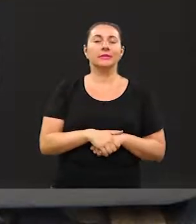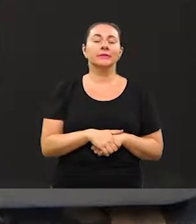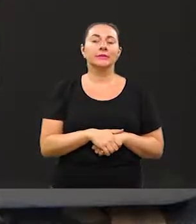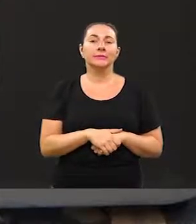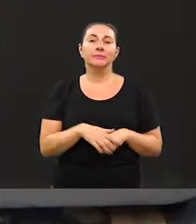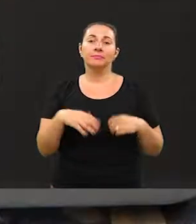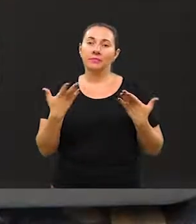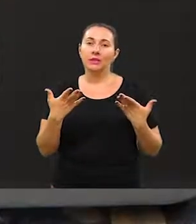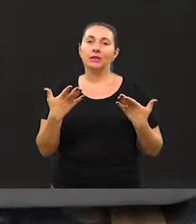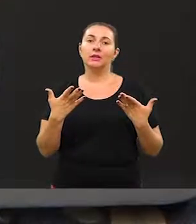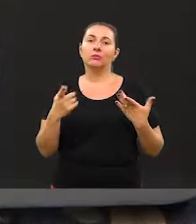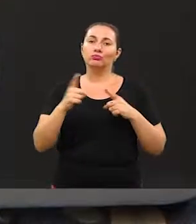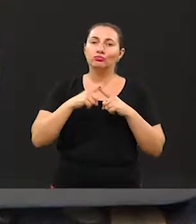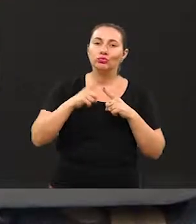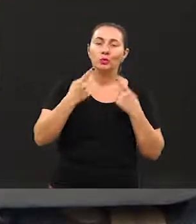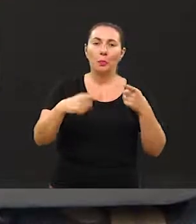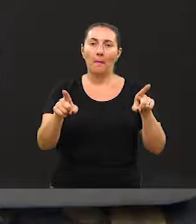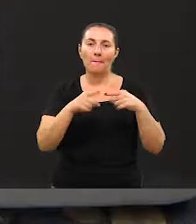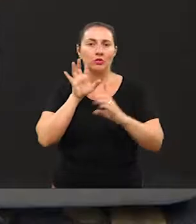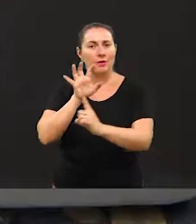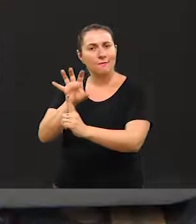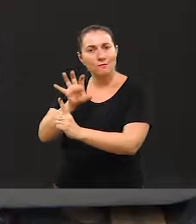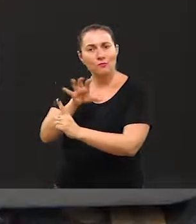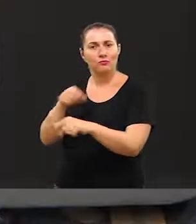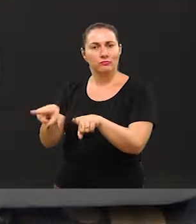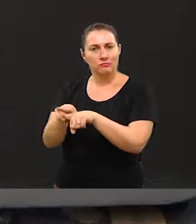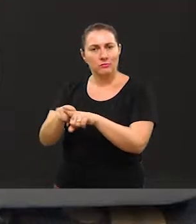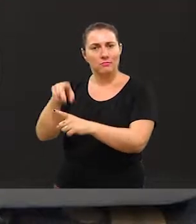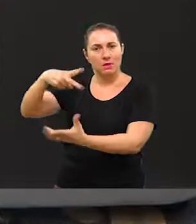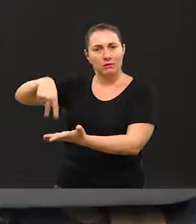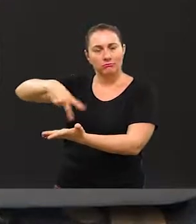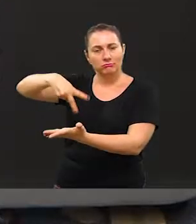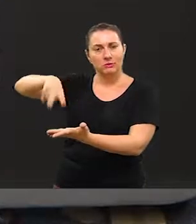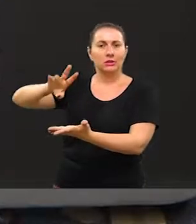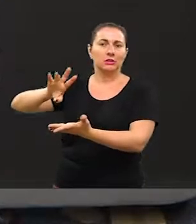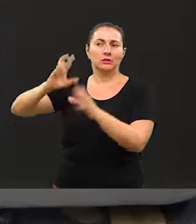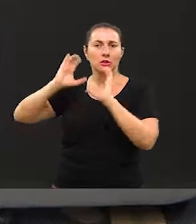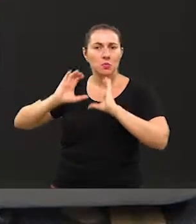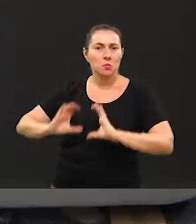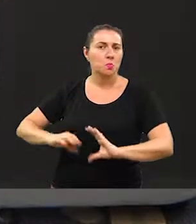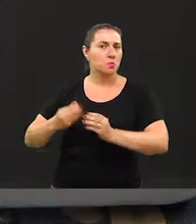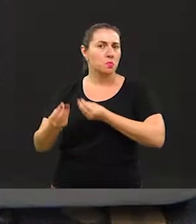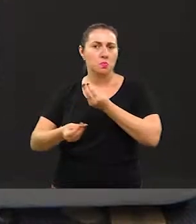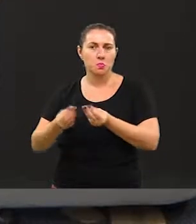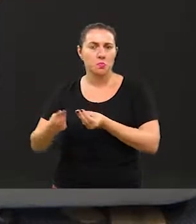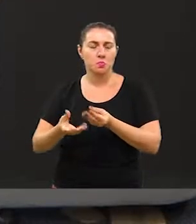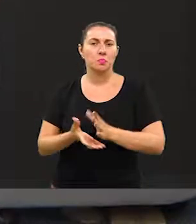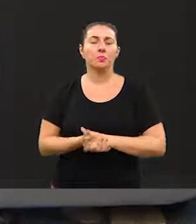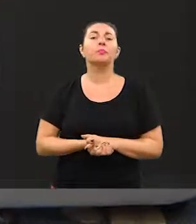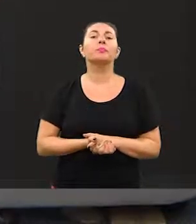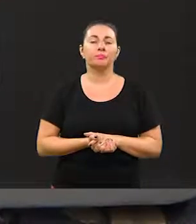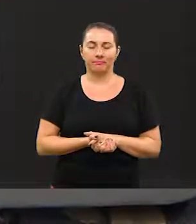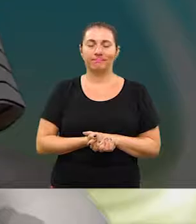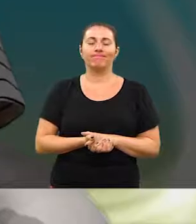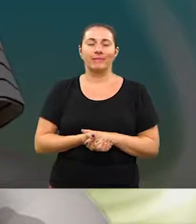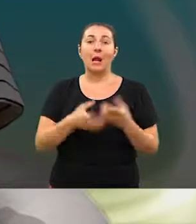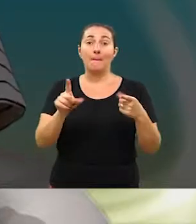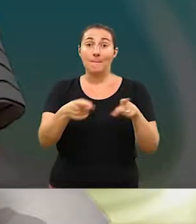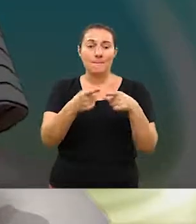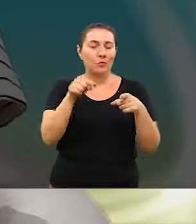Geralmente, é mais. Então, Bruna, os estilos musicais influenciam em algo? De repente, no corpo? Como é funciona? certeza.